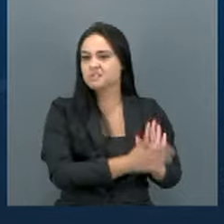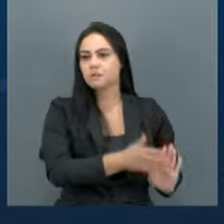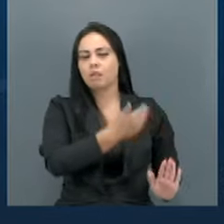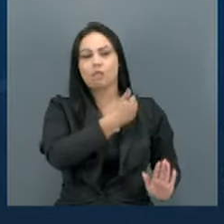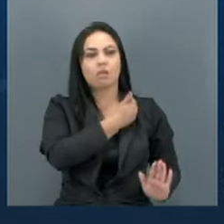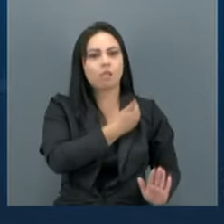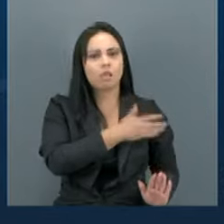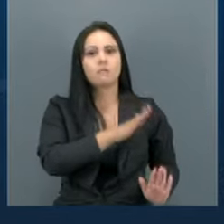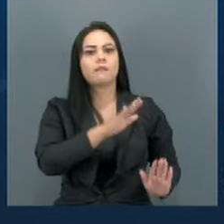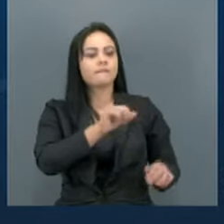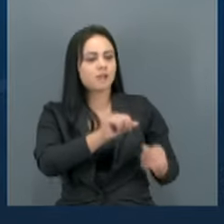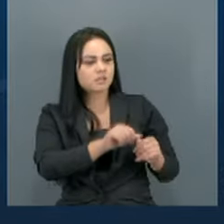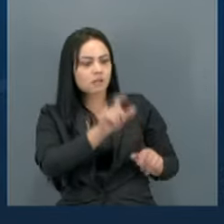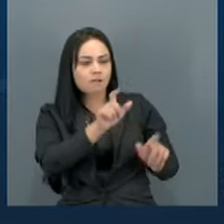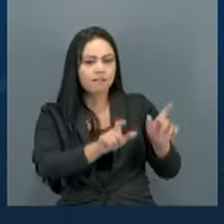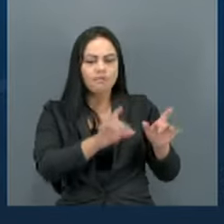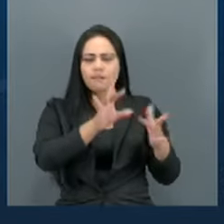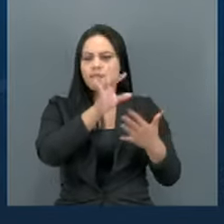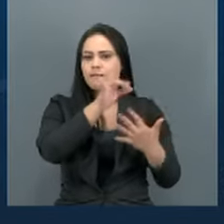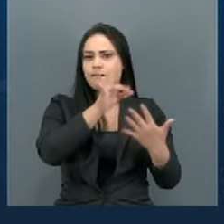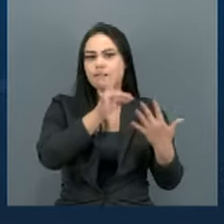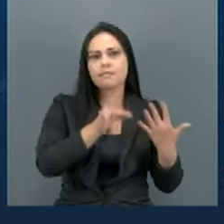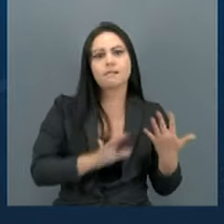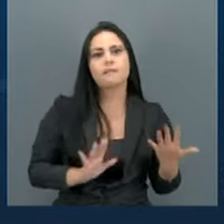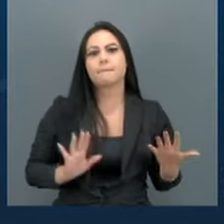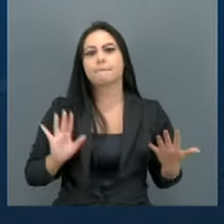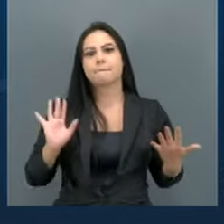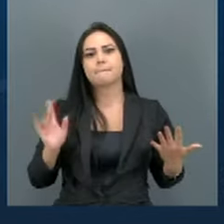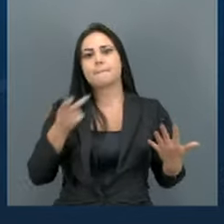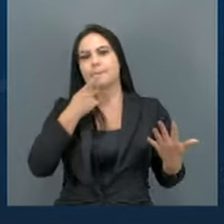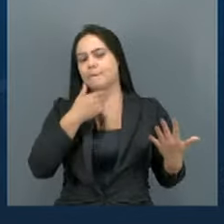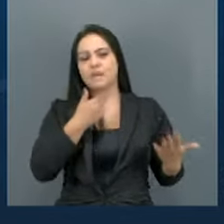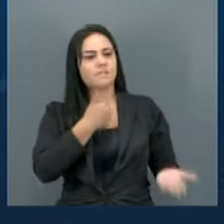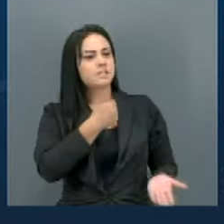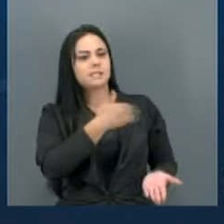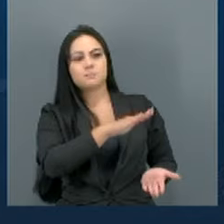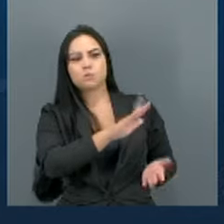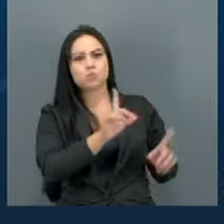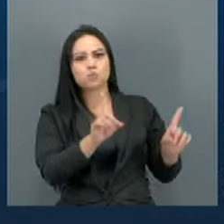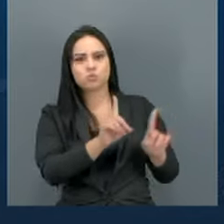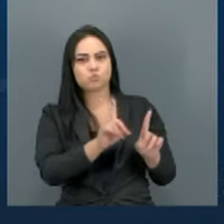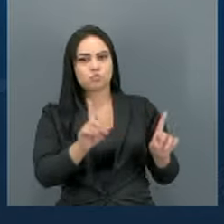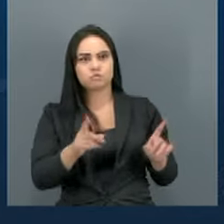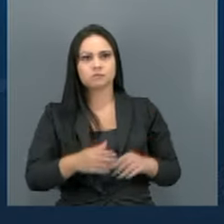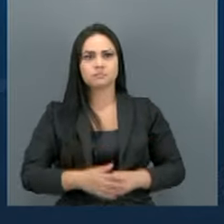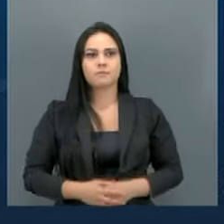Vocês têm que fazer isso, aquilo, aquilo outro, senão vão ser expulsos da reserva.